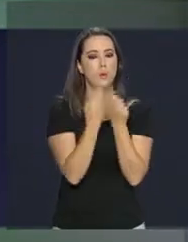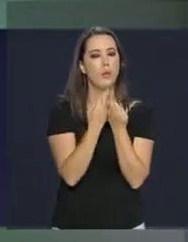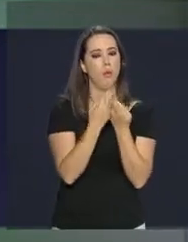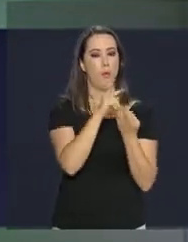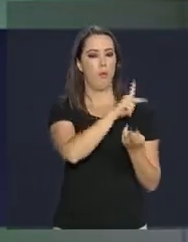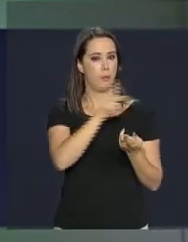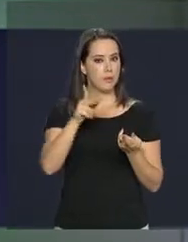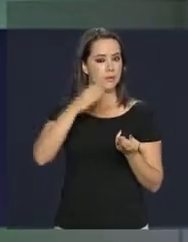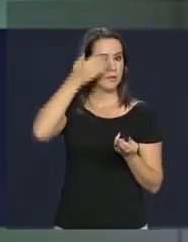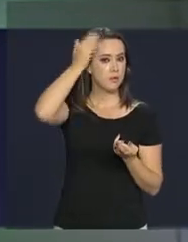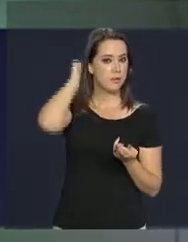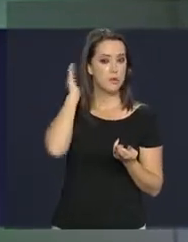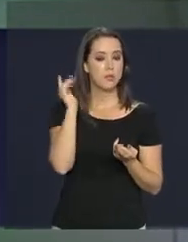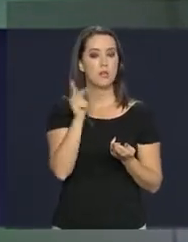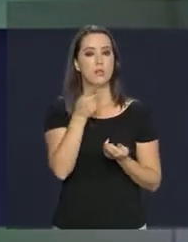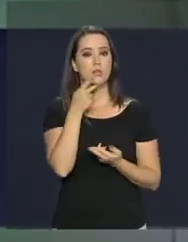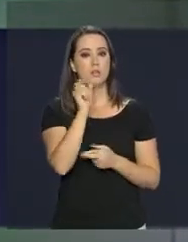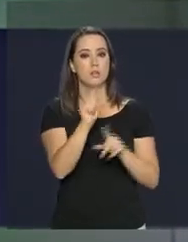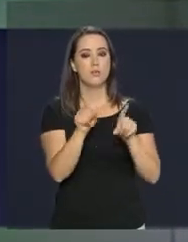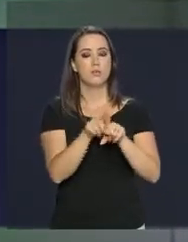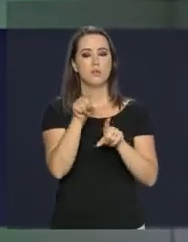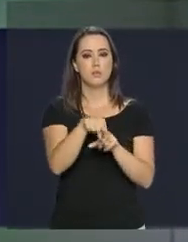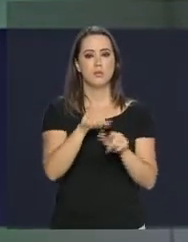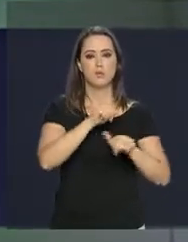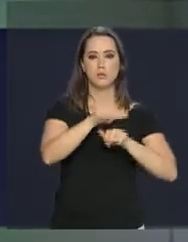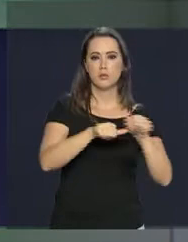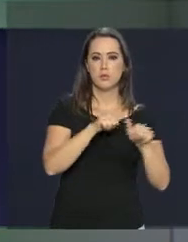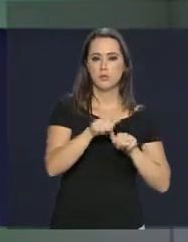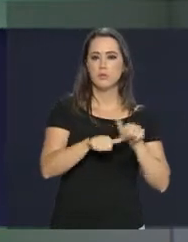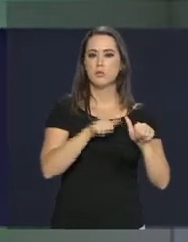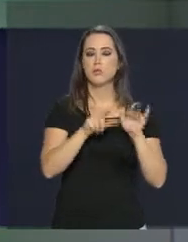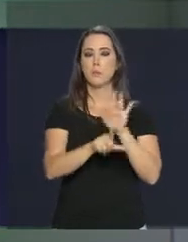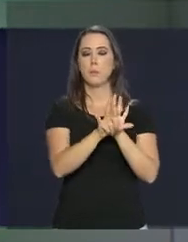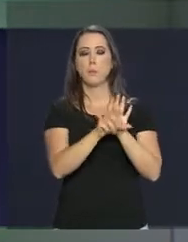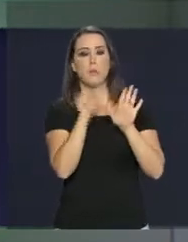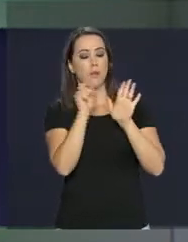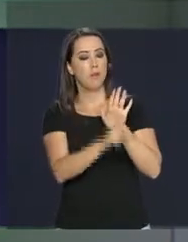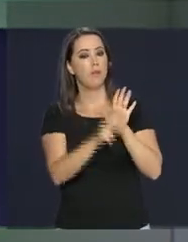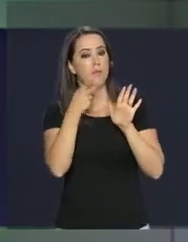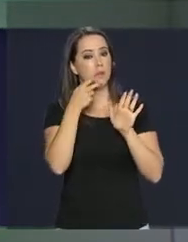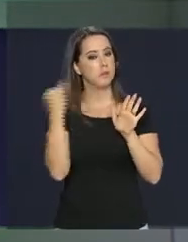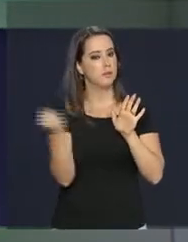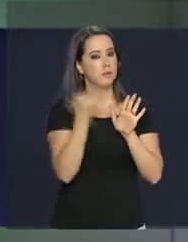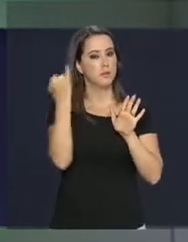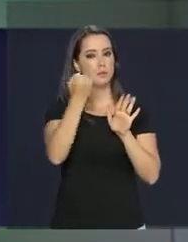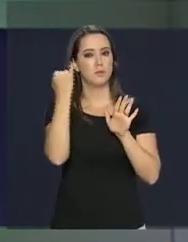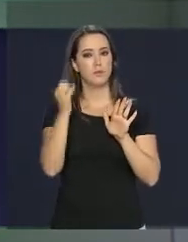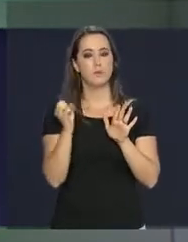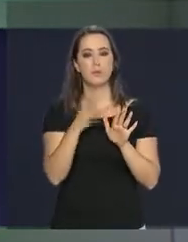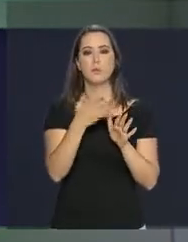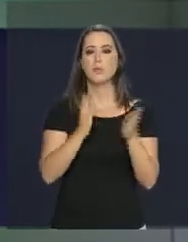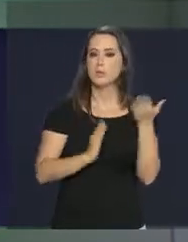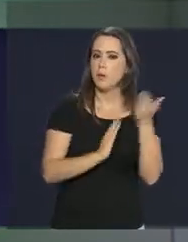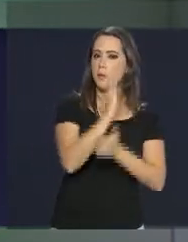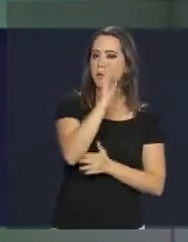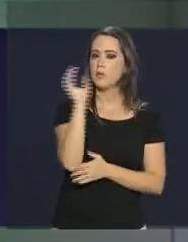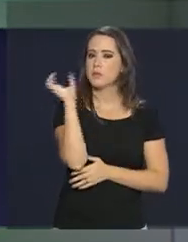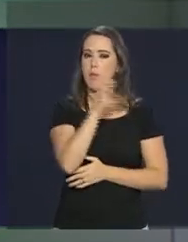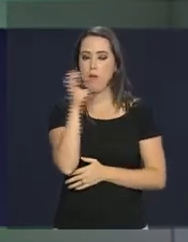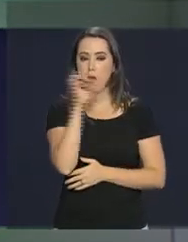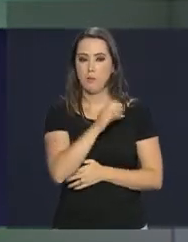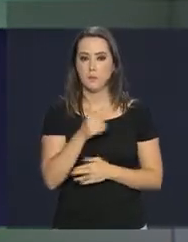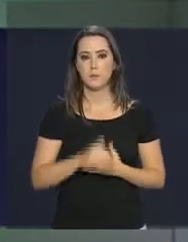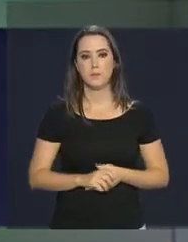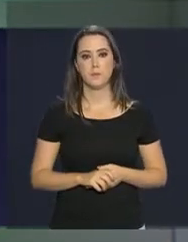entre os assuntos a serem discutidos está a reforma da previdência o bolsonaro defende a importância da reforma ser aprovado mais rápido